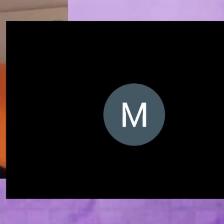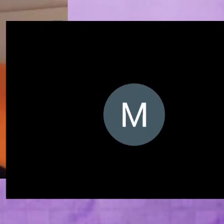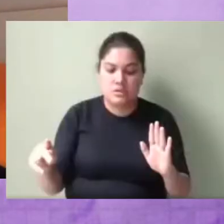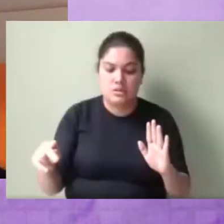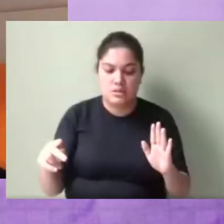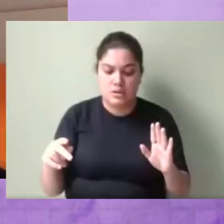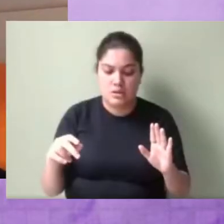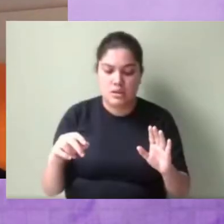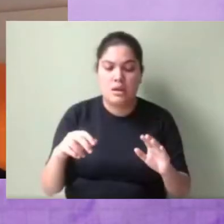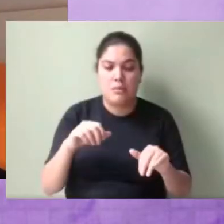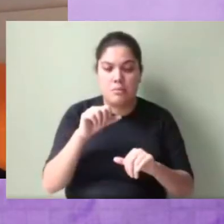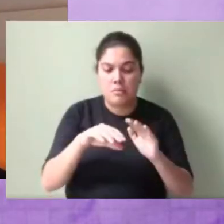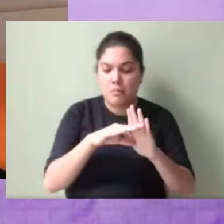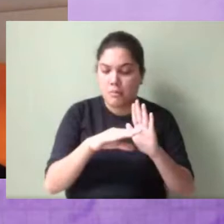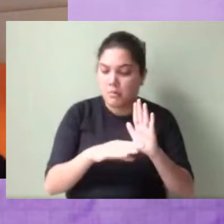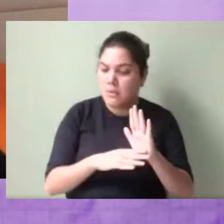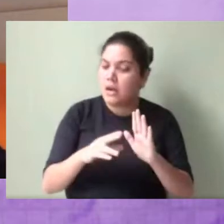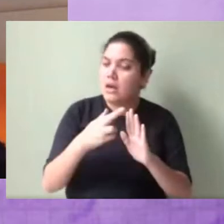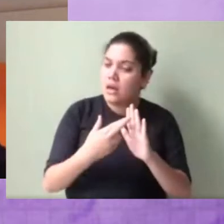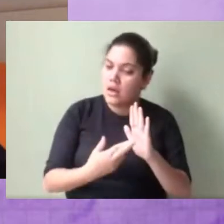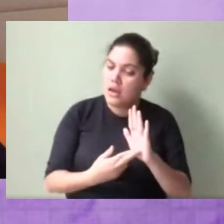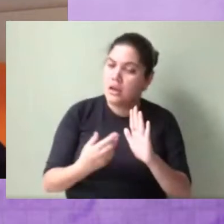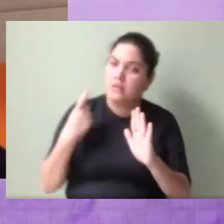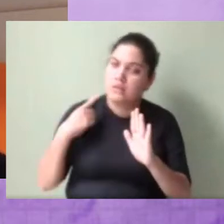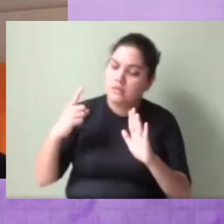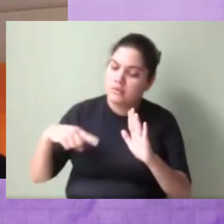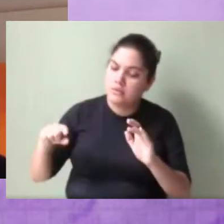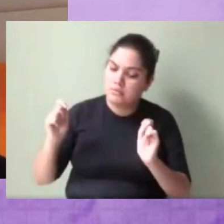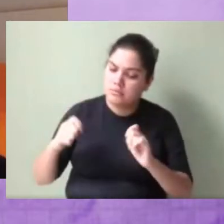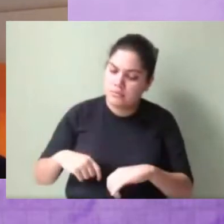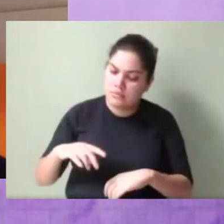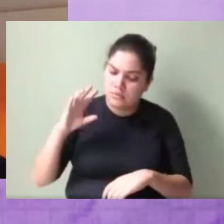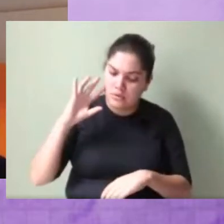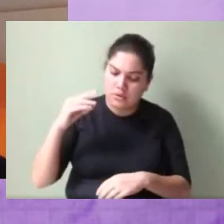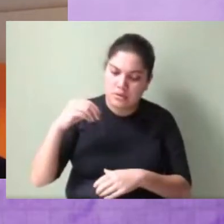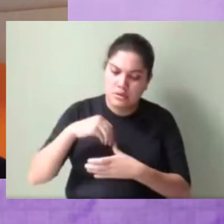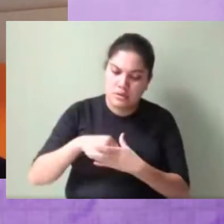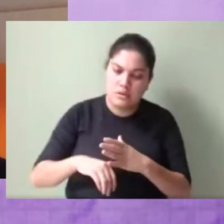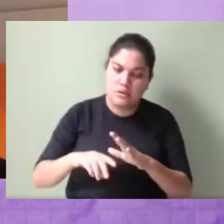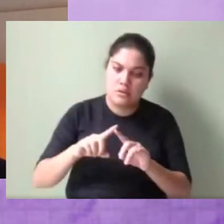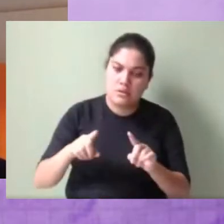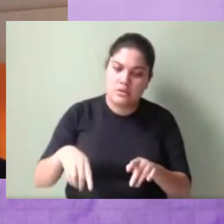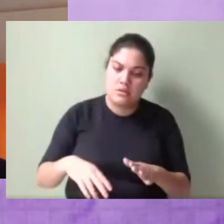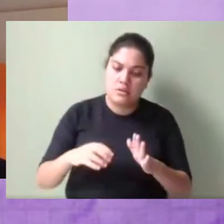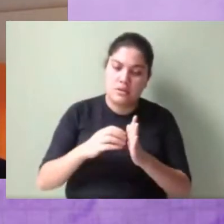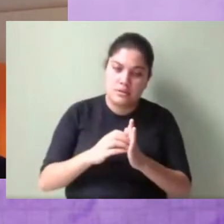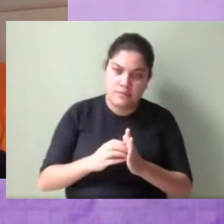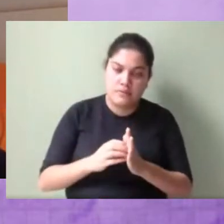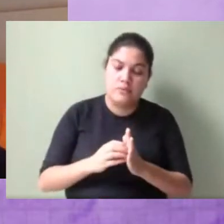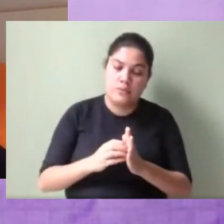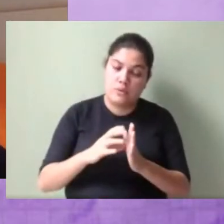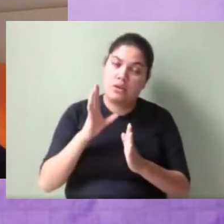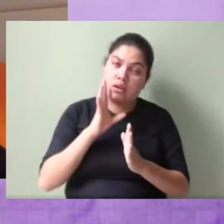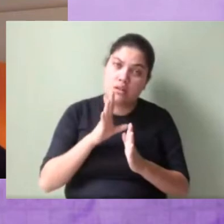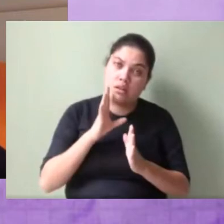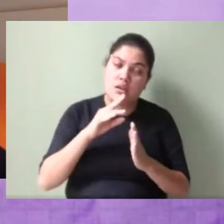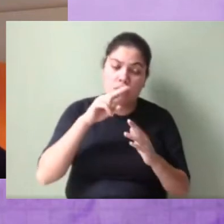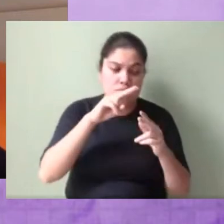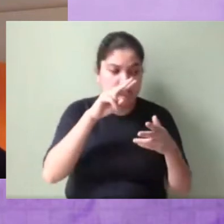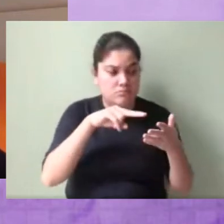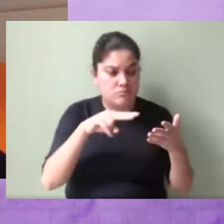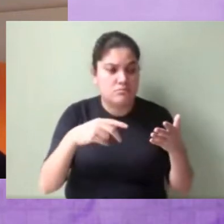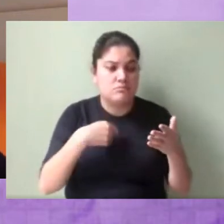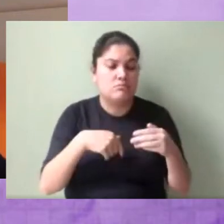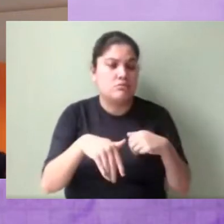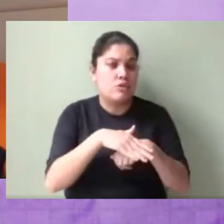pessoas que não querem entrar nesse esquema. Eu não sei se funciona aqui, mas eu já vi casos, por exemplo, eu não posso demitir o servidor, mas eu posso realocar ele em outro